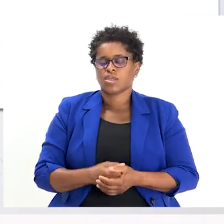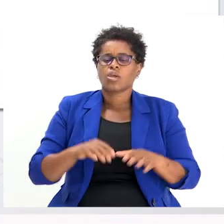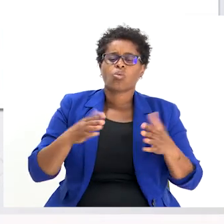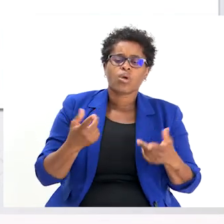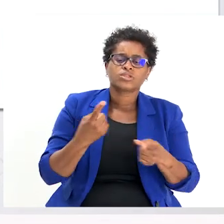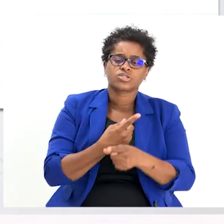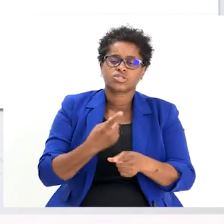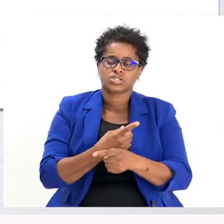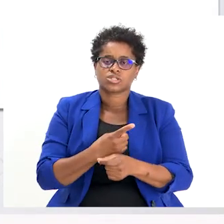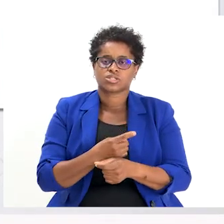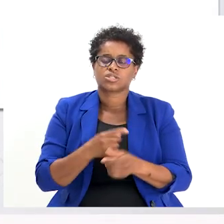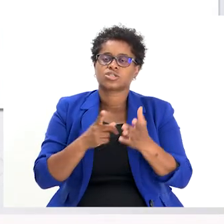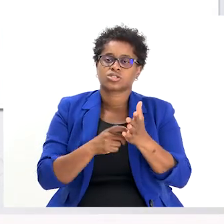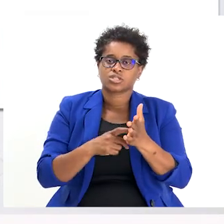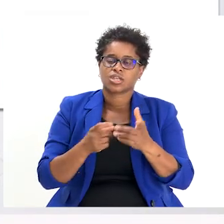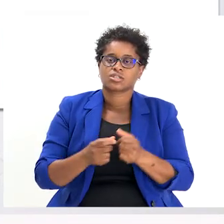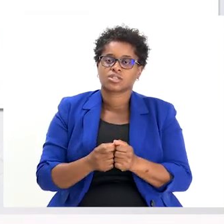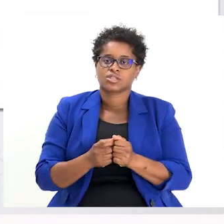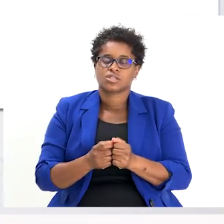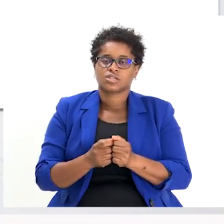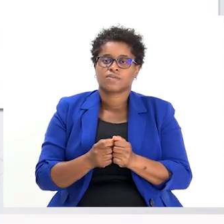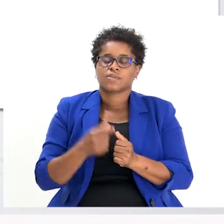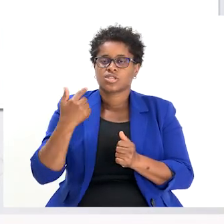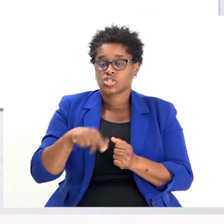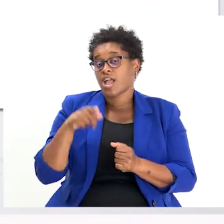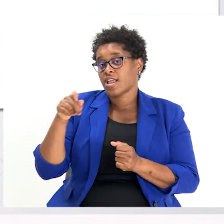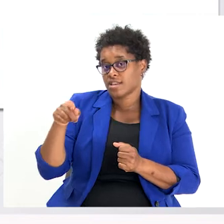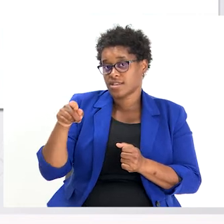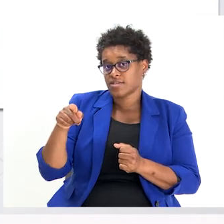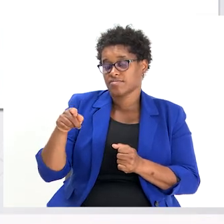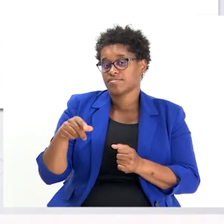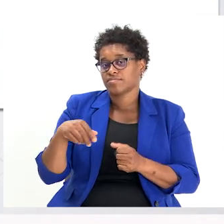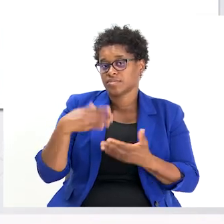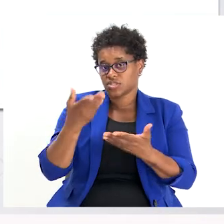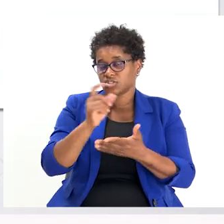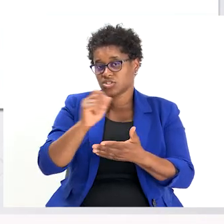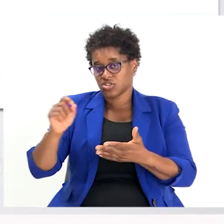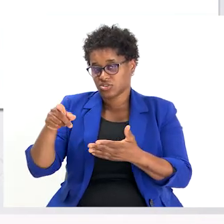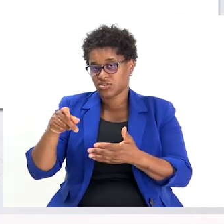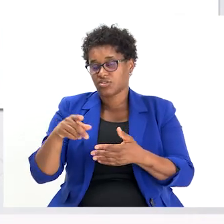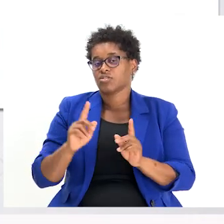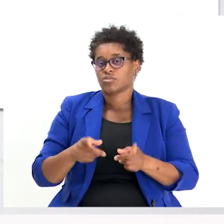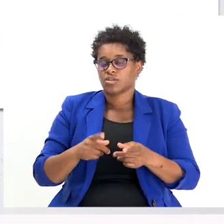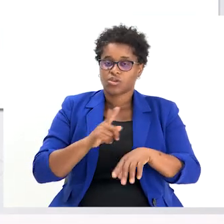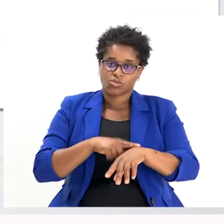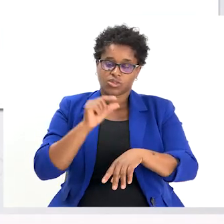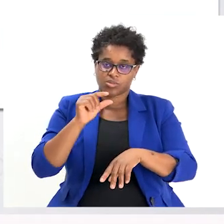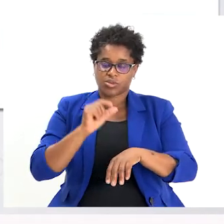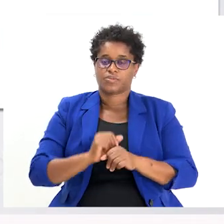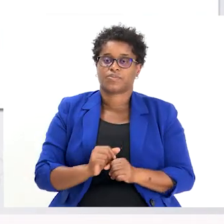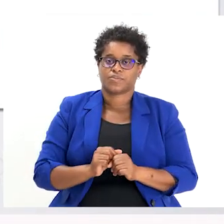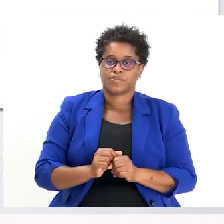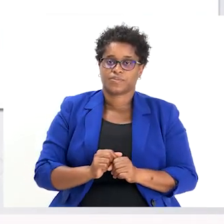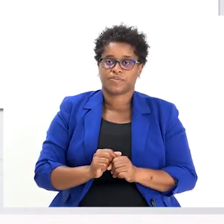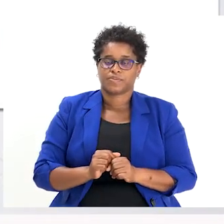característica das necessidades que está ali implícita? Vamos lá, um tempinho.